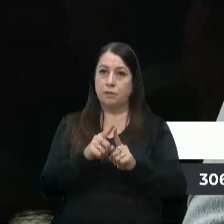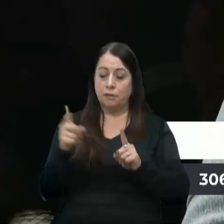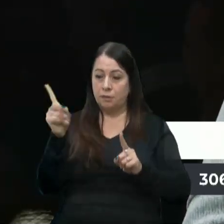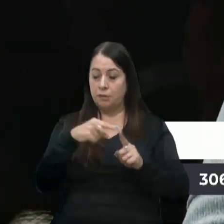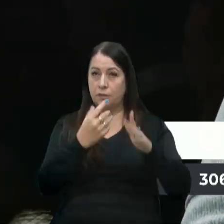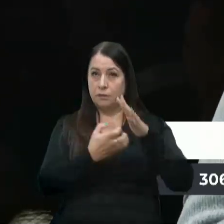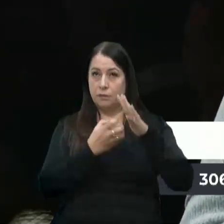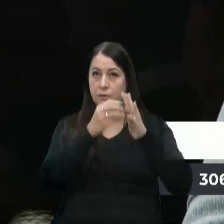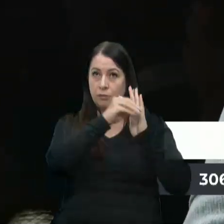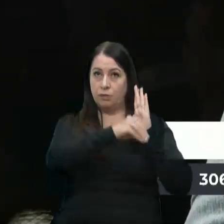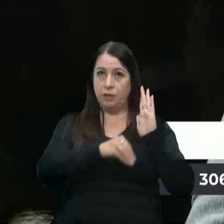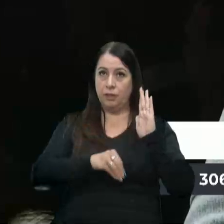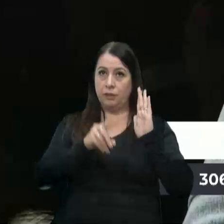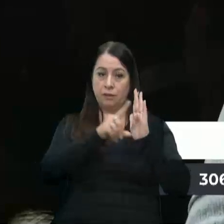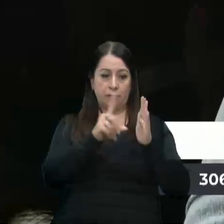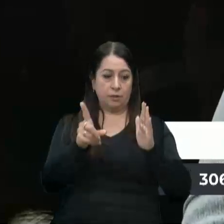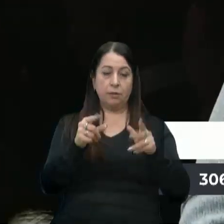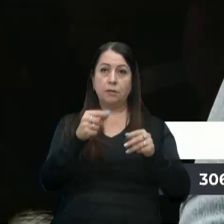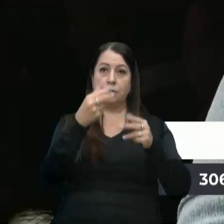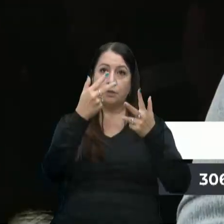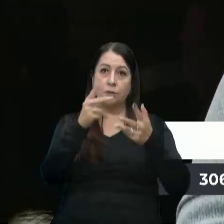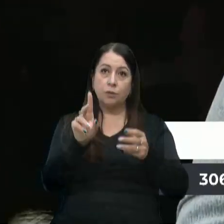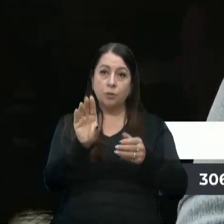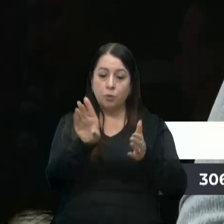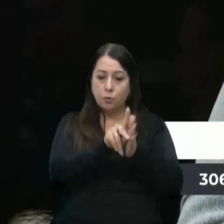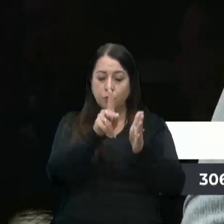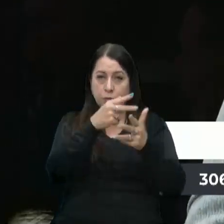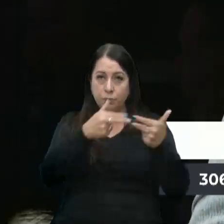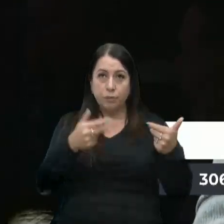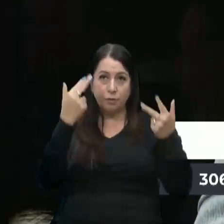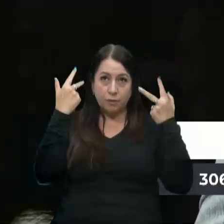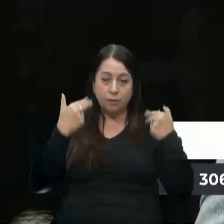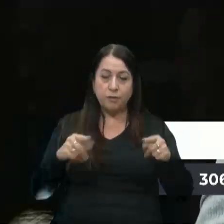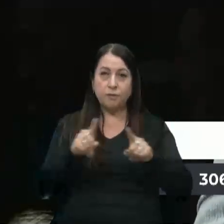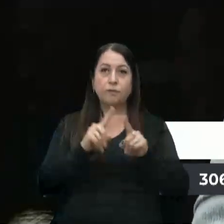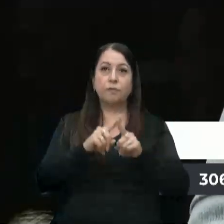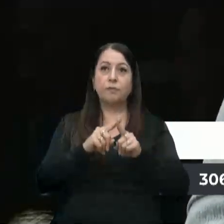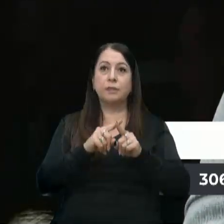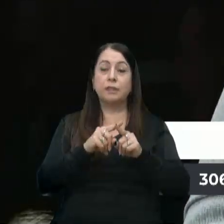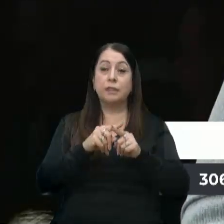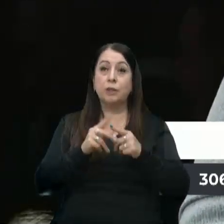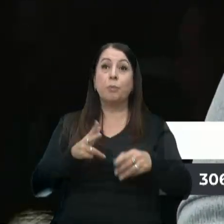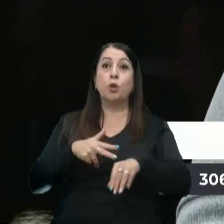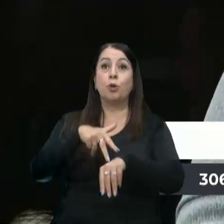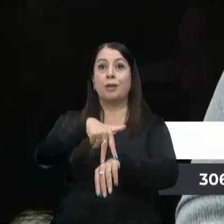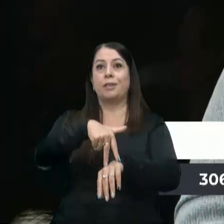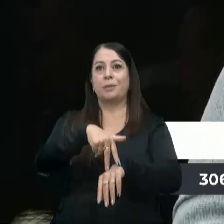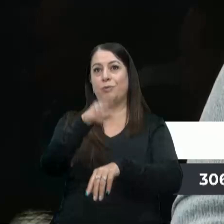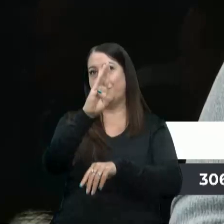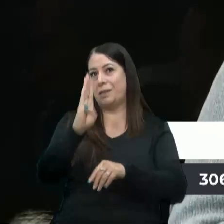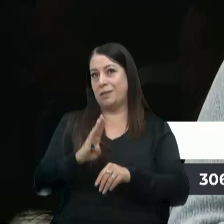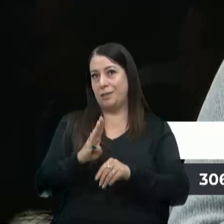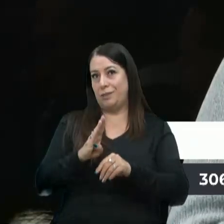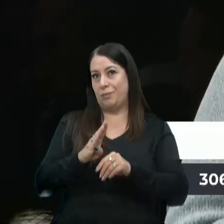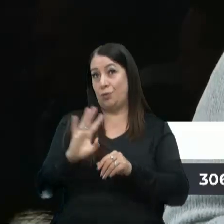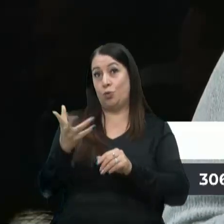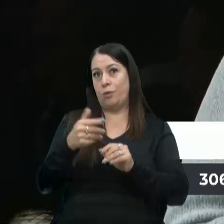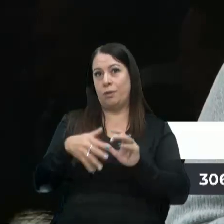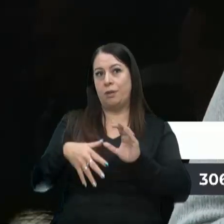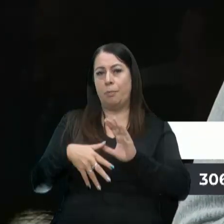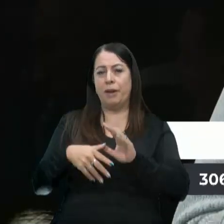empresas para o Brasil recursos naturais e outros países a relação protagonismo do Brasil na América Latina